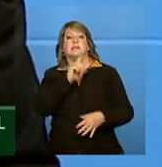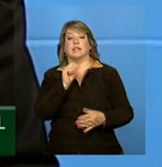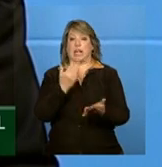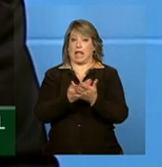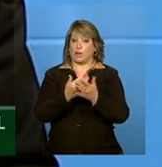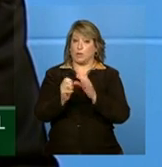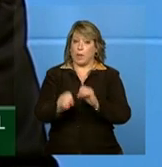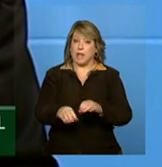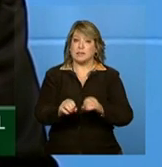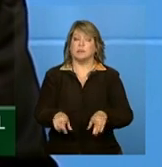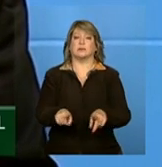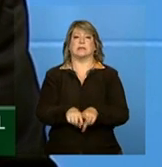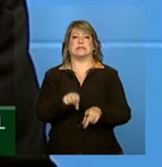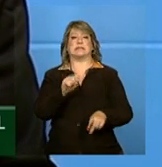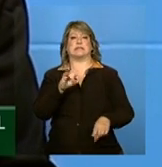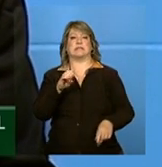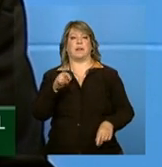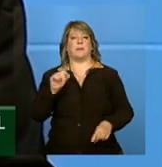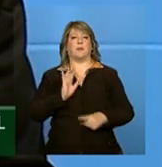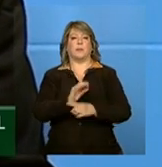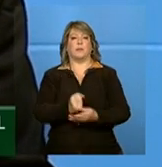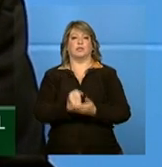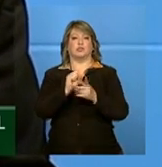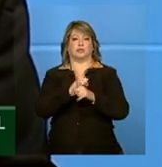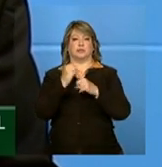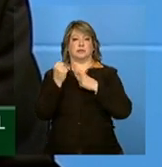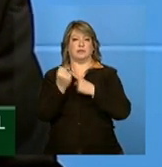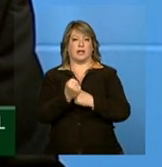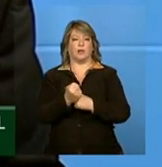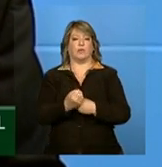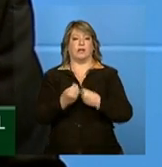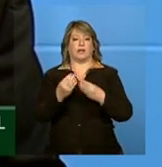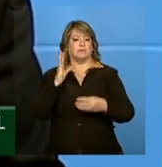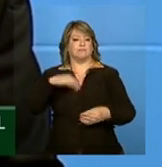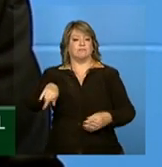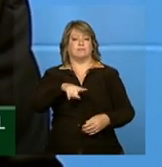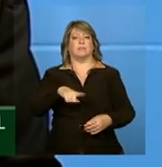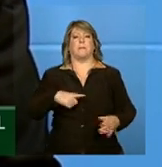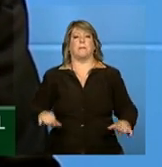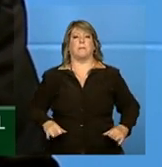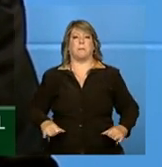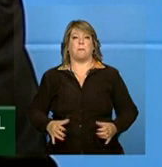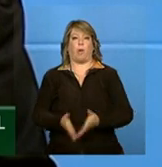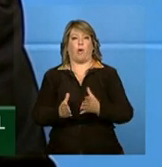educação, sistemas de proteção social destinados ao alívio da pobreza,